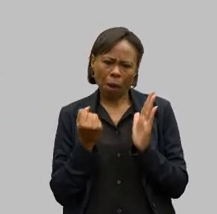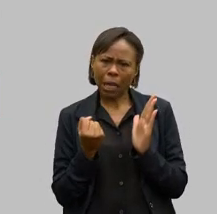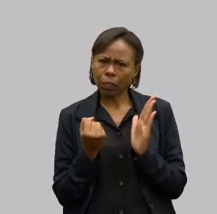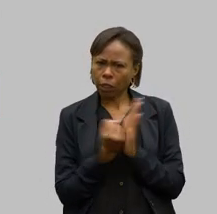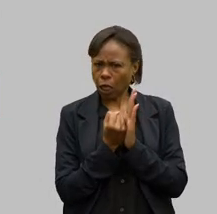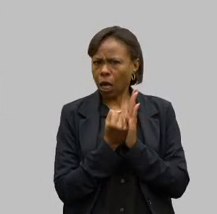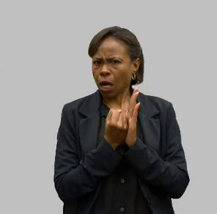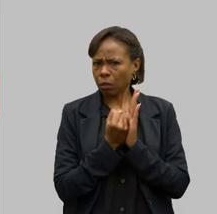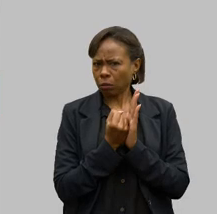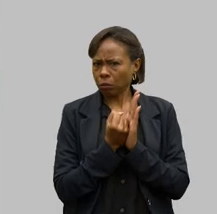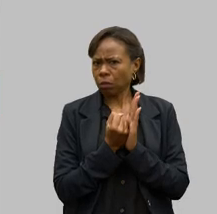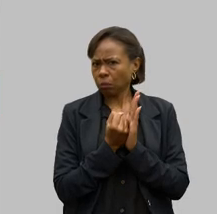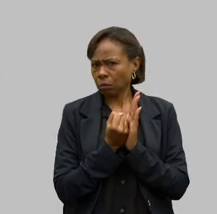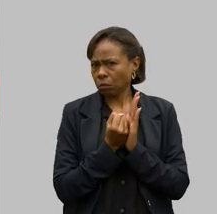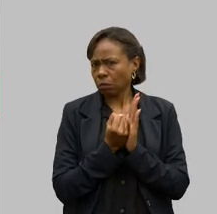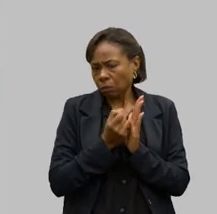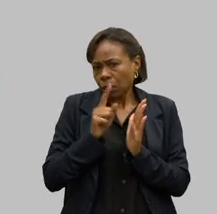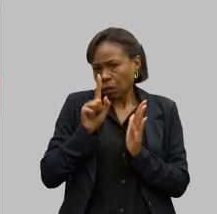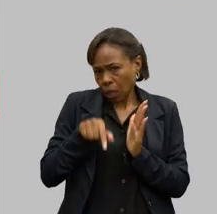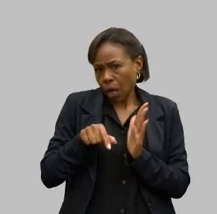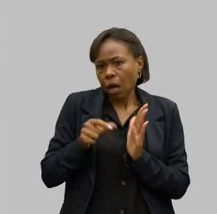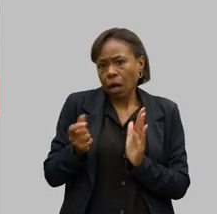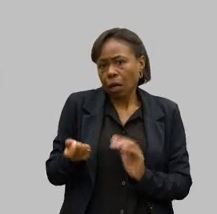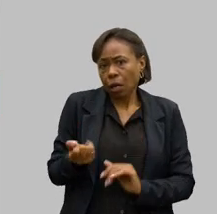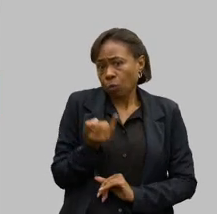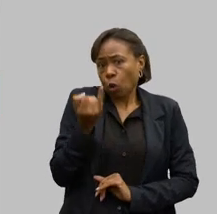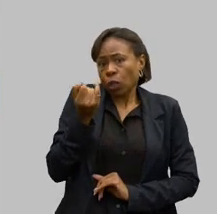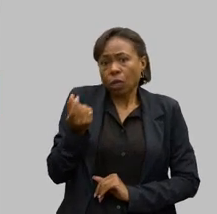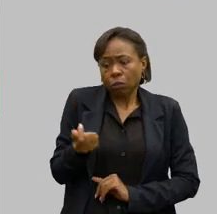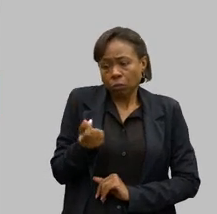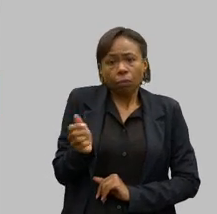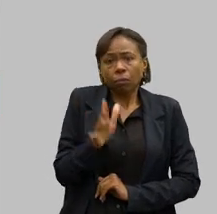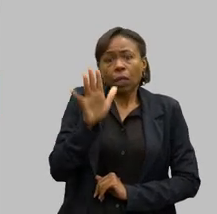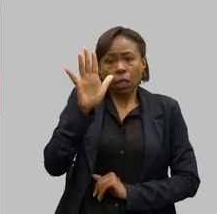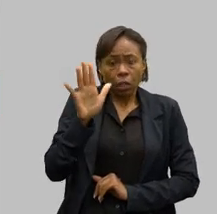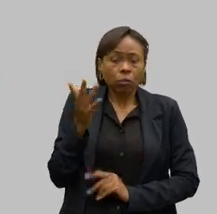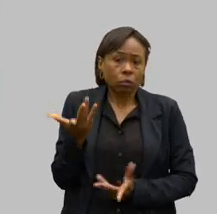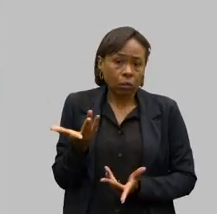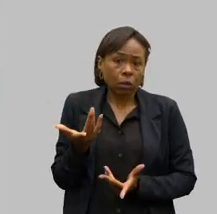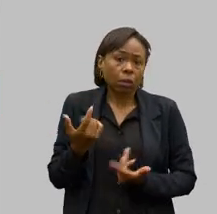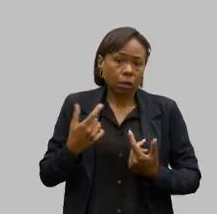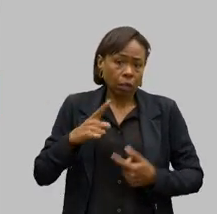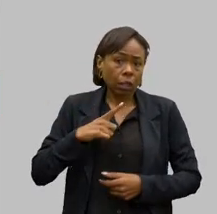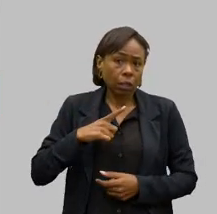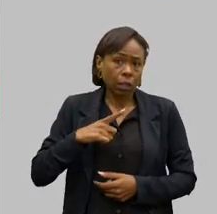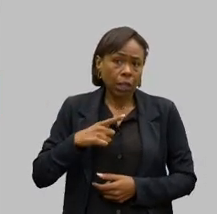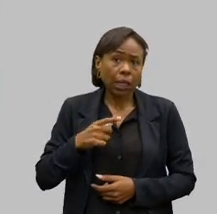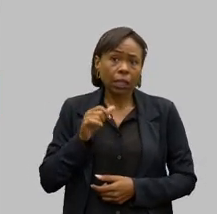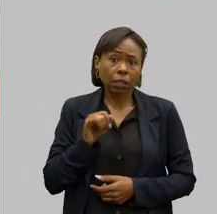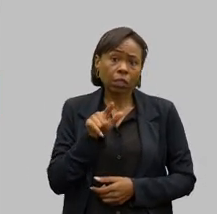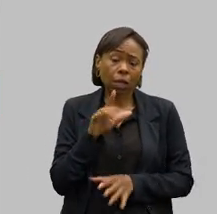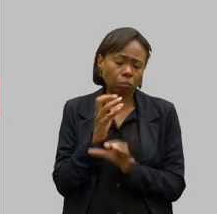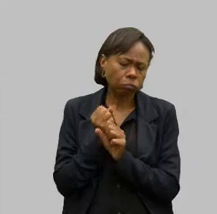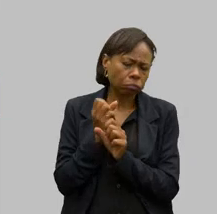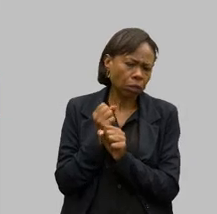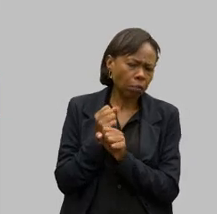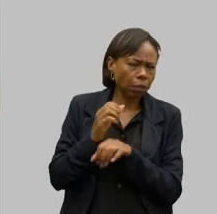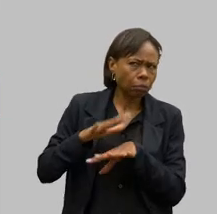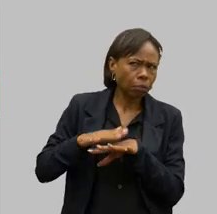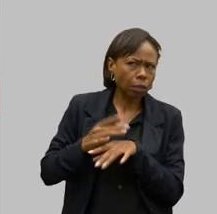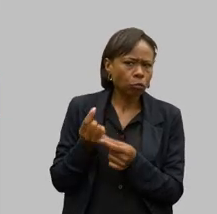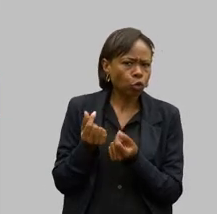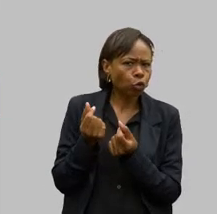preço, ele tem um valor ali financeiro que você consegue colocar na ponta do lado e fazer uma conta matemática do custo da